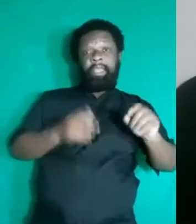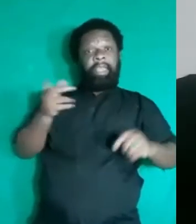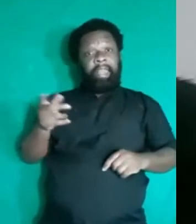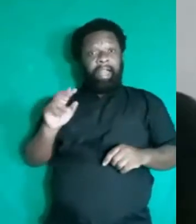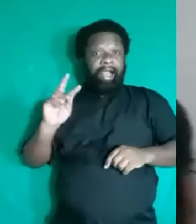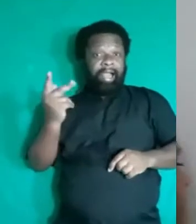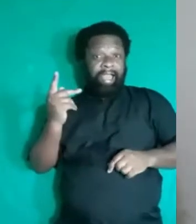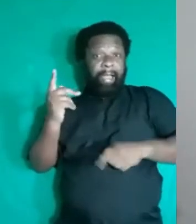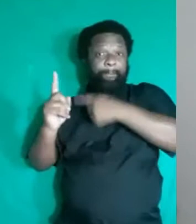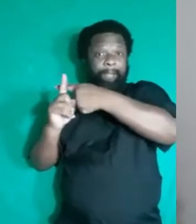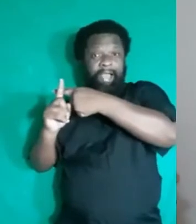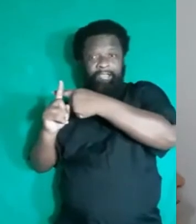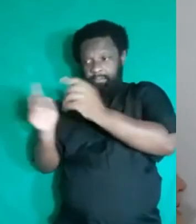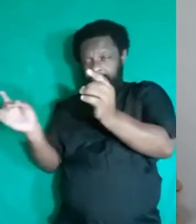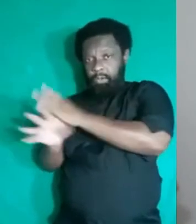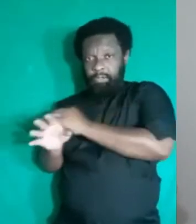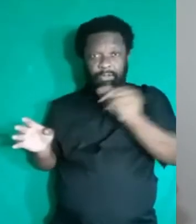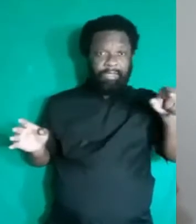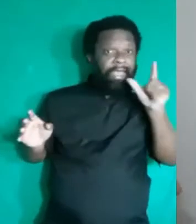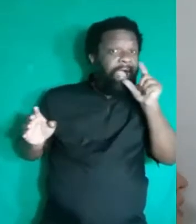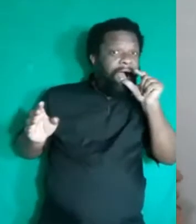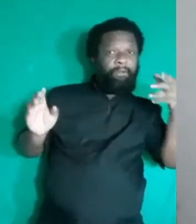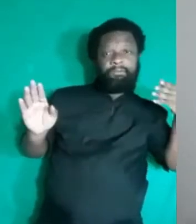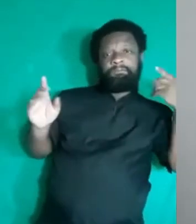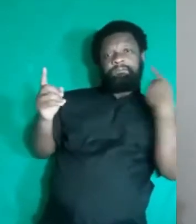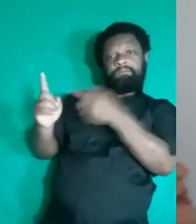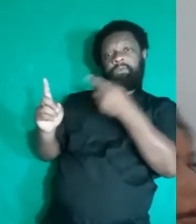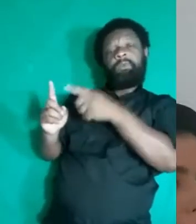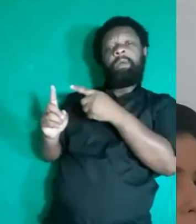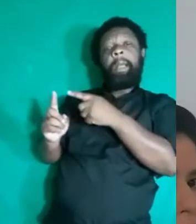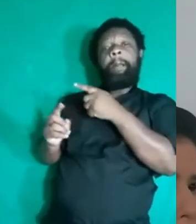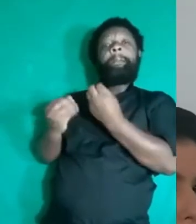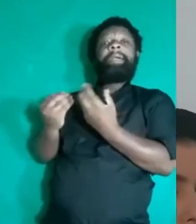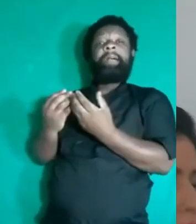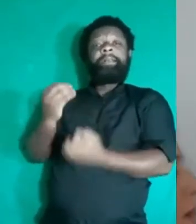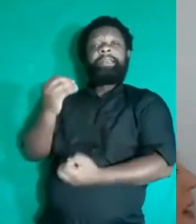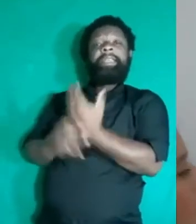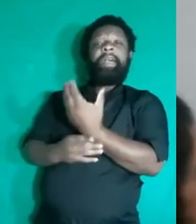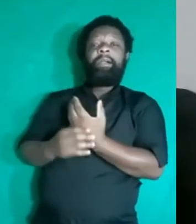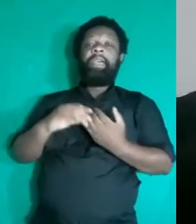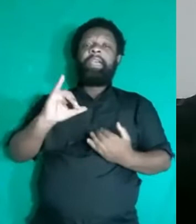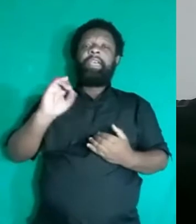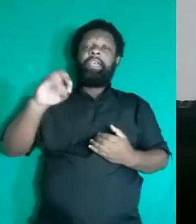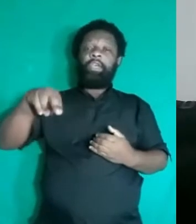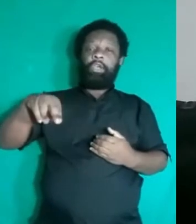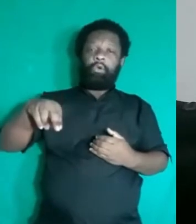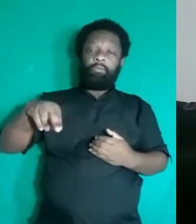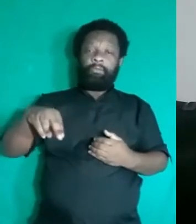nitrato. O H+, assim que for formado, será atacado pela água para formar o